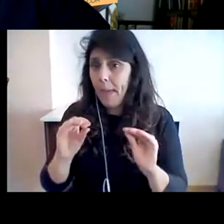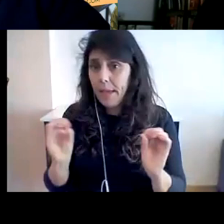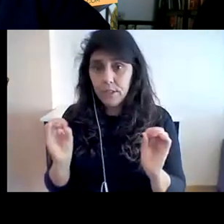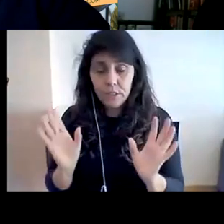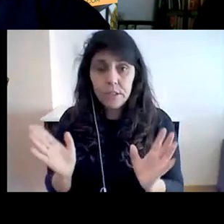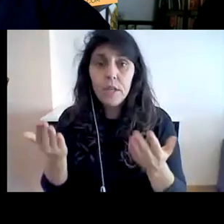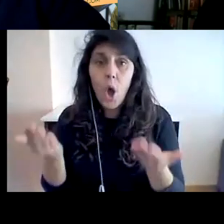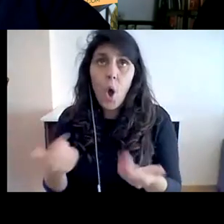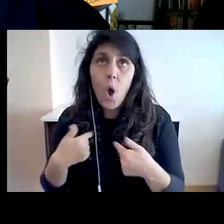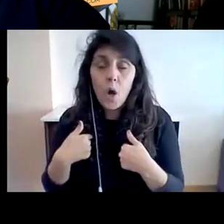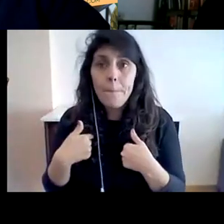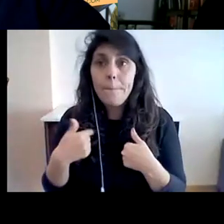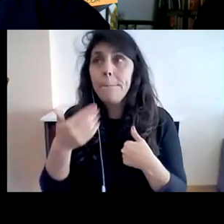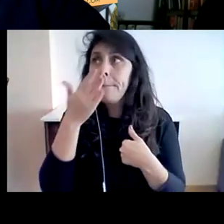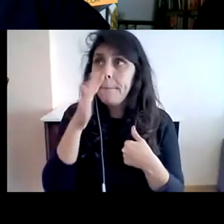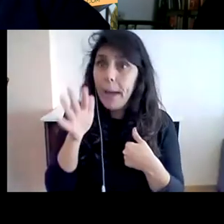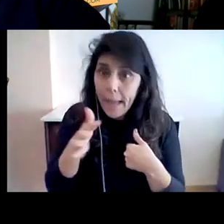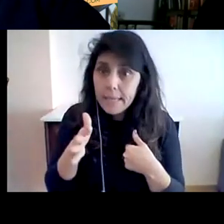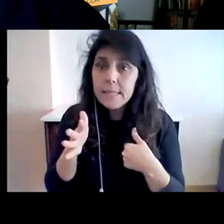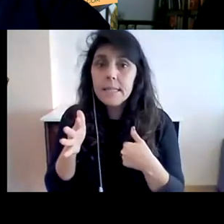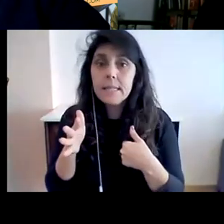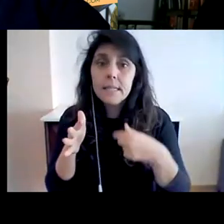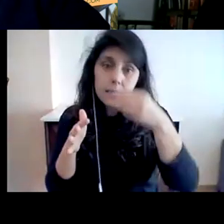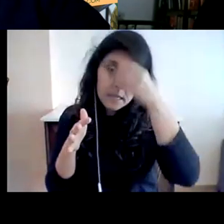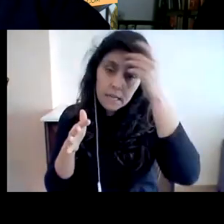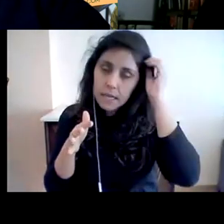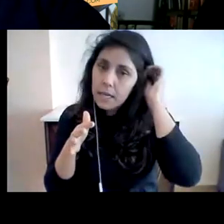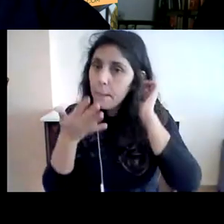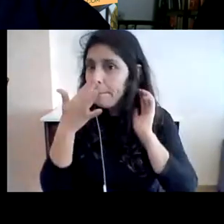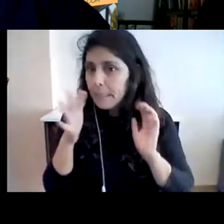O que me pareceria, e pegando